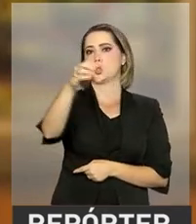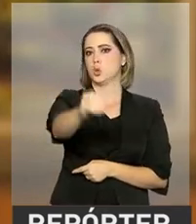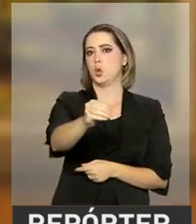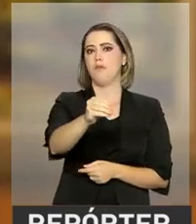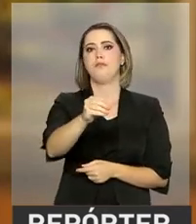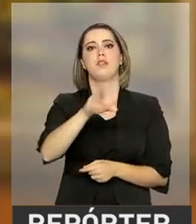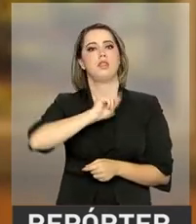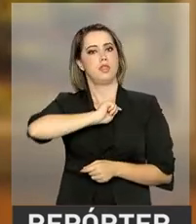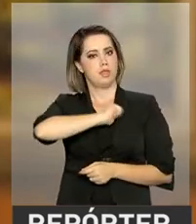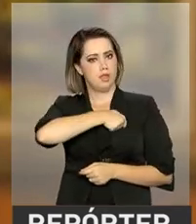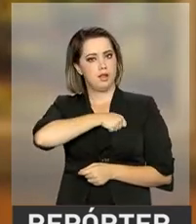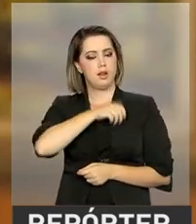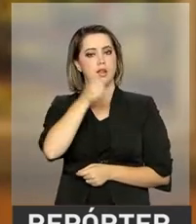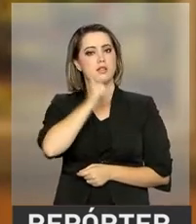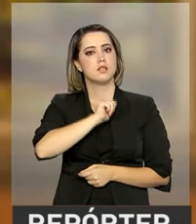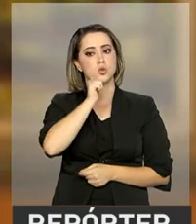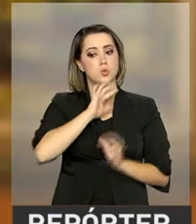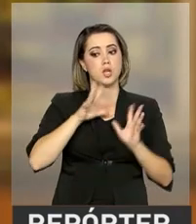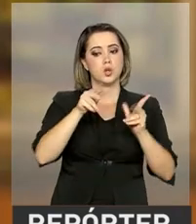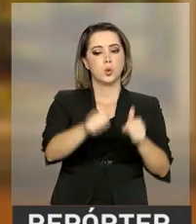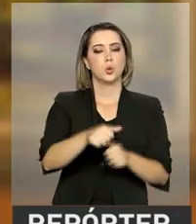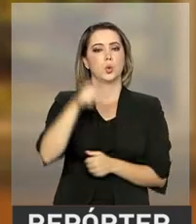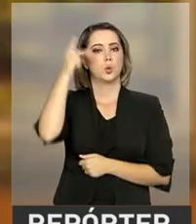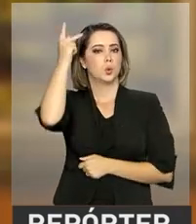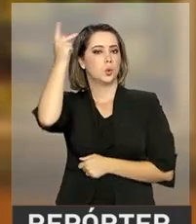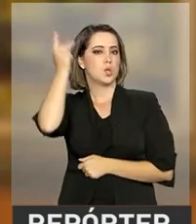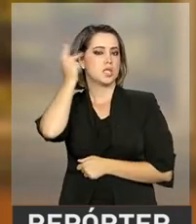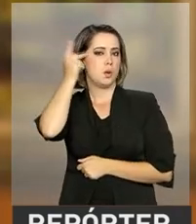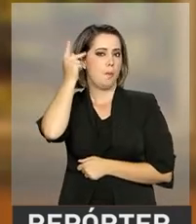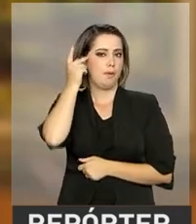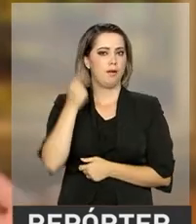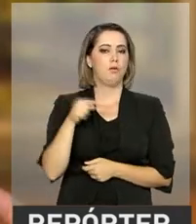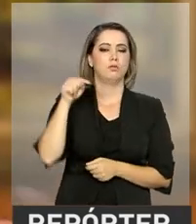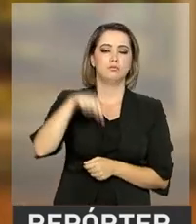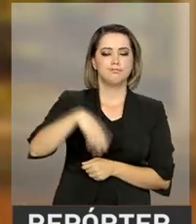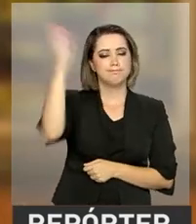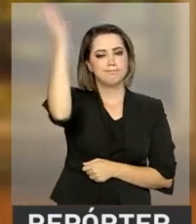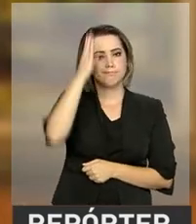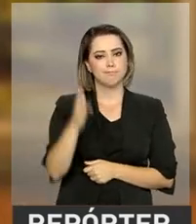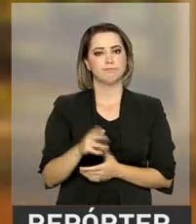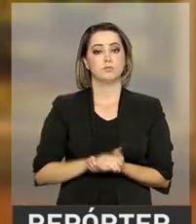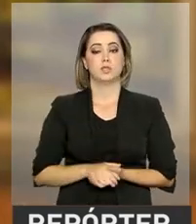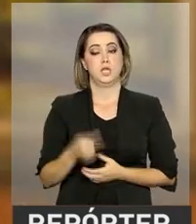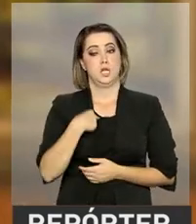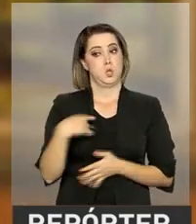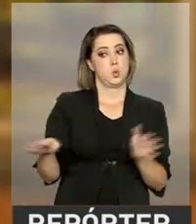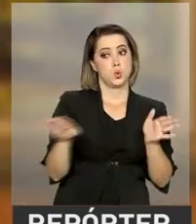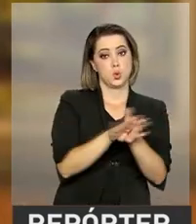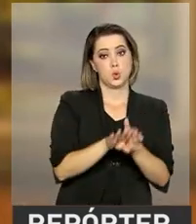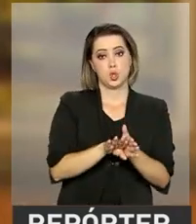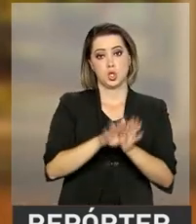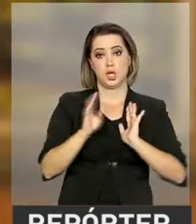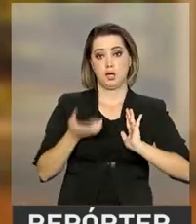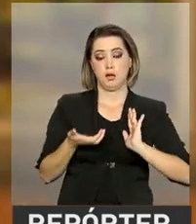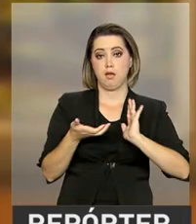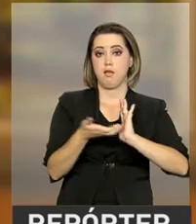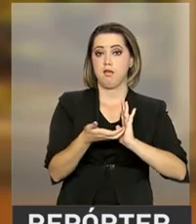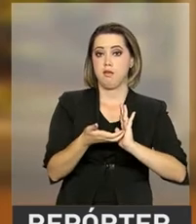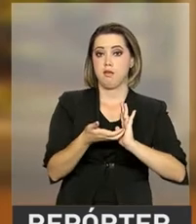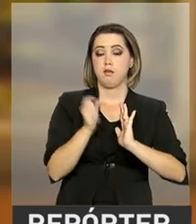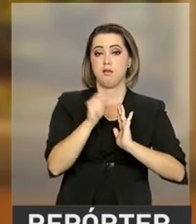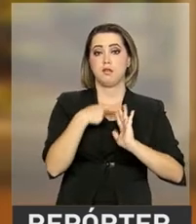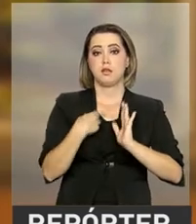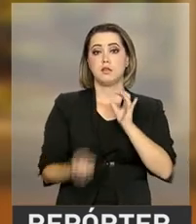espalhadas por todo o estado de São Paulo e pelo Brasil. Quando cheguei à Câmara dos Deputados, criei a